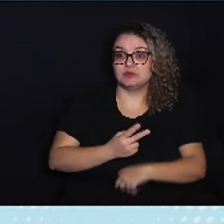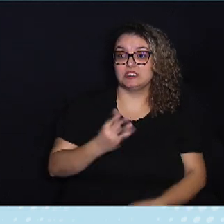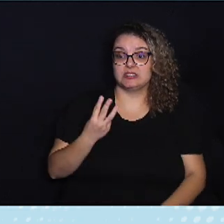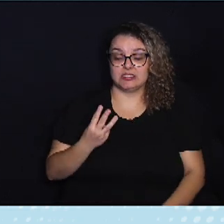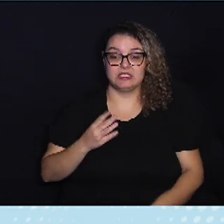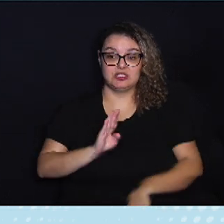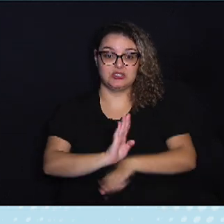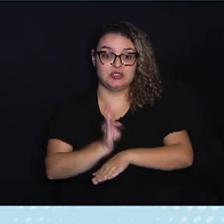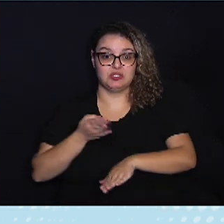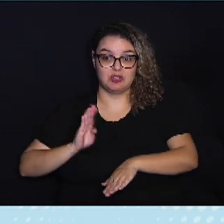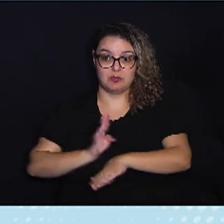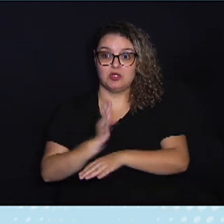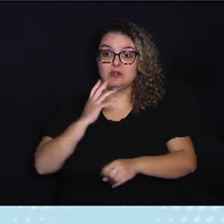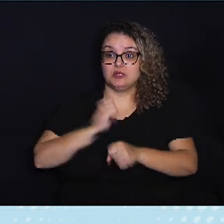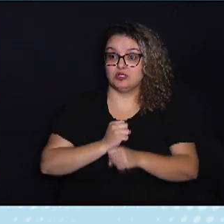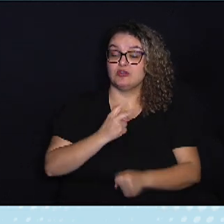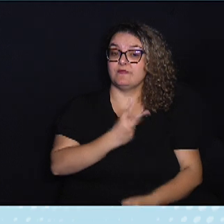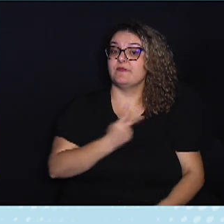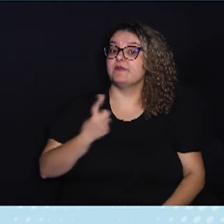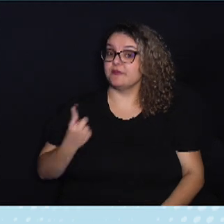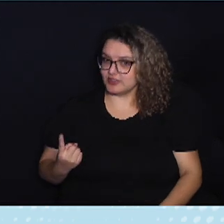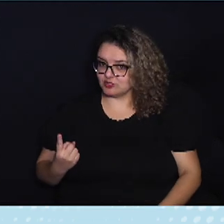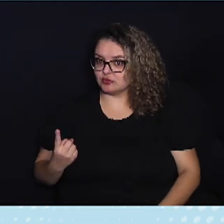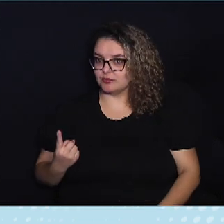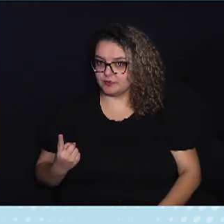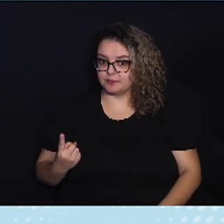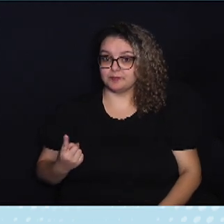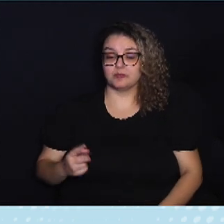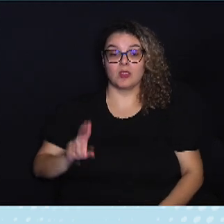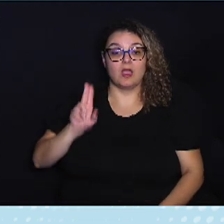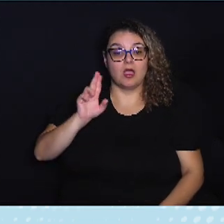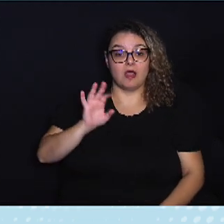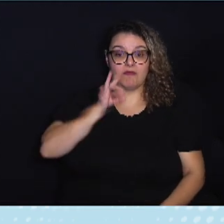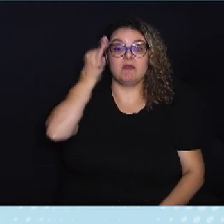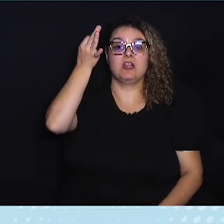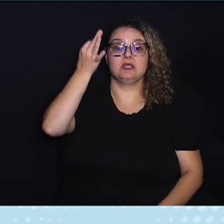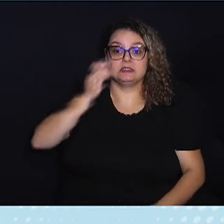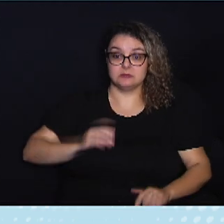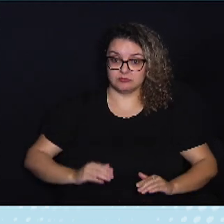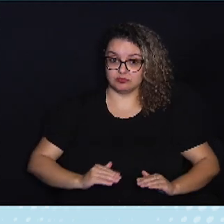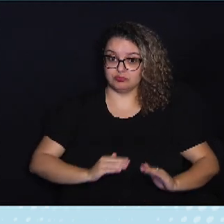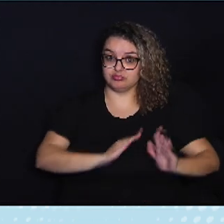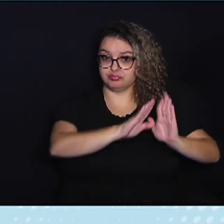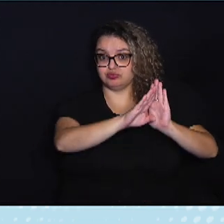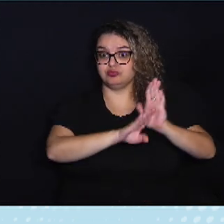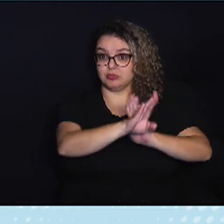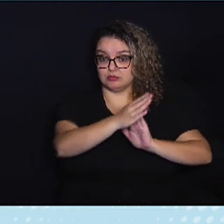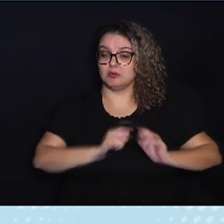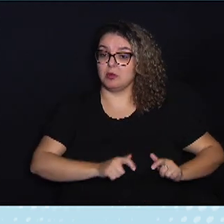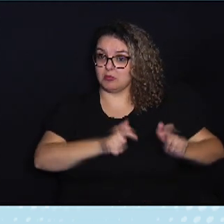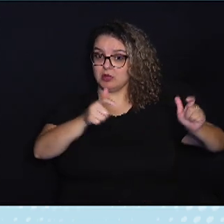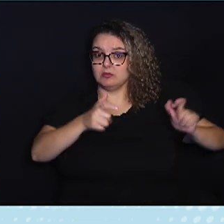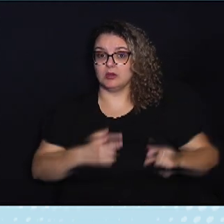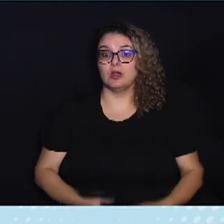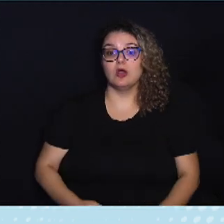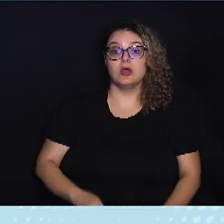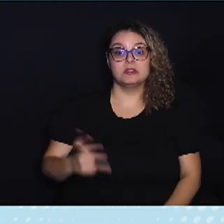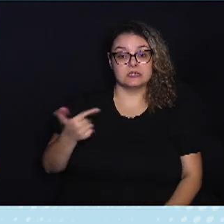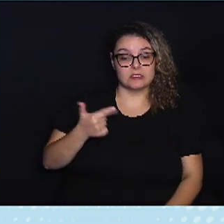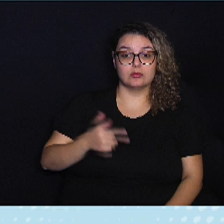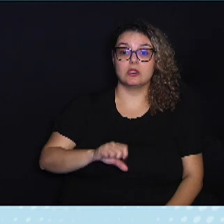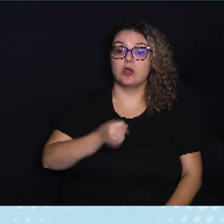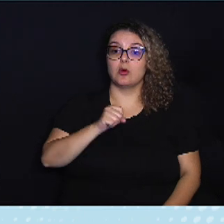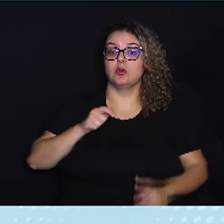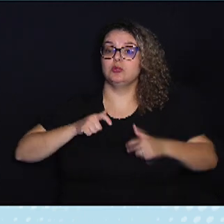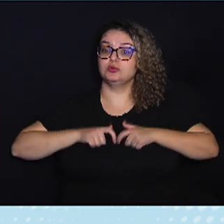bronze, totalizando 21. A França, dona da casa, subiu, hein? Agora é a segunda colocada com 8 medalhas de